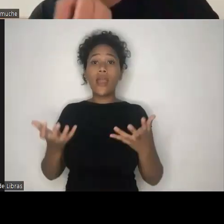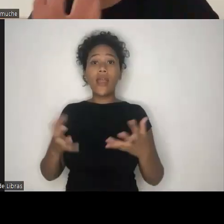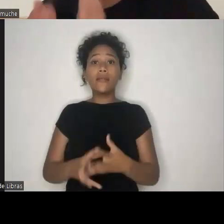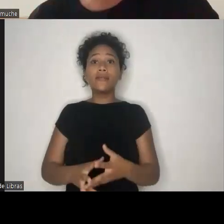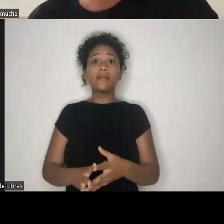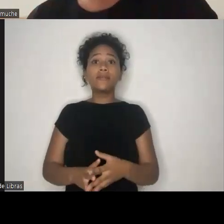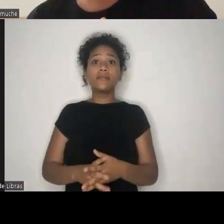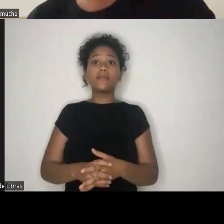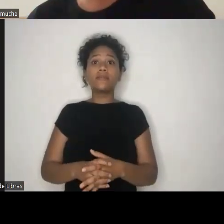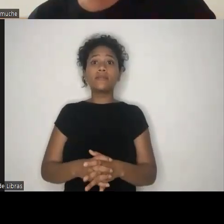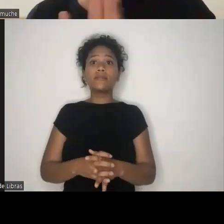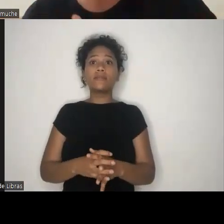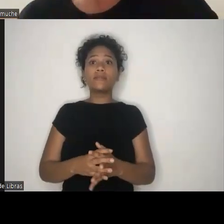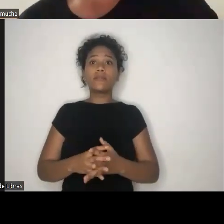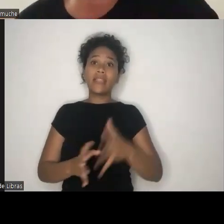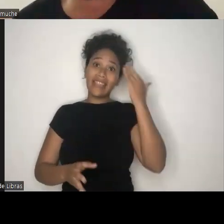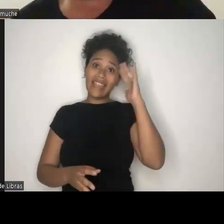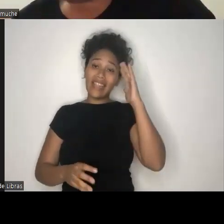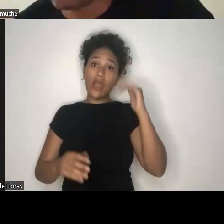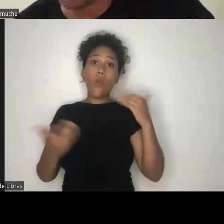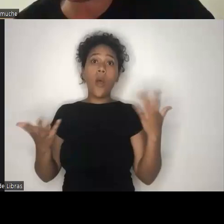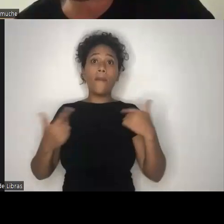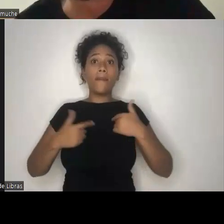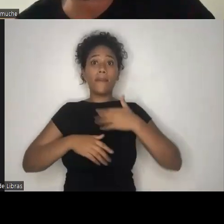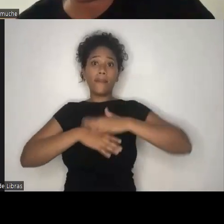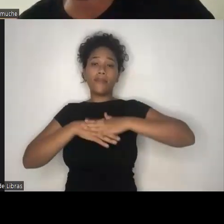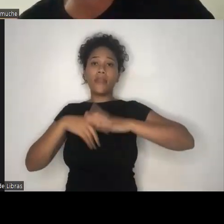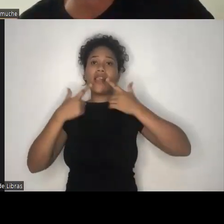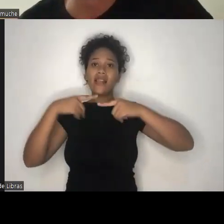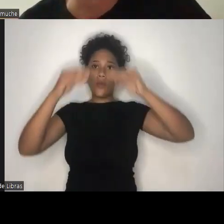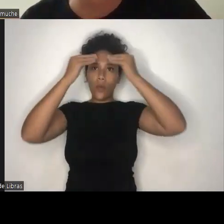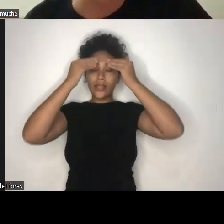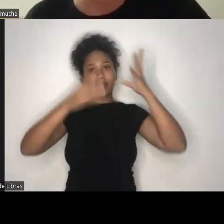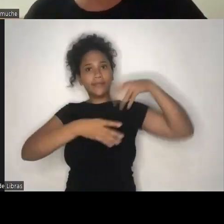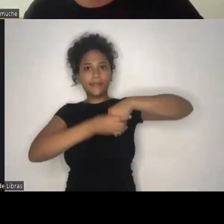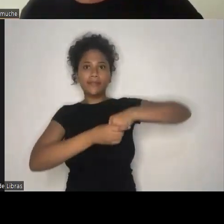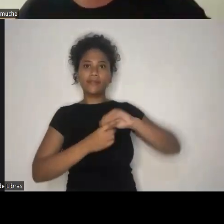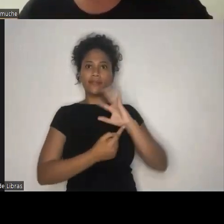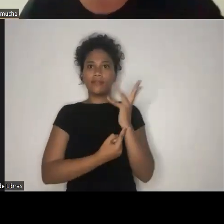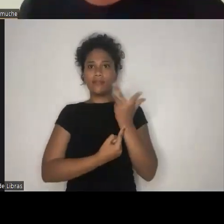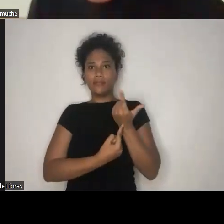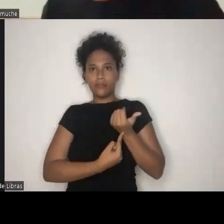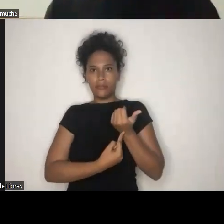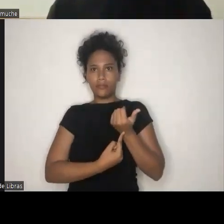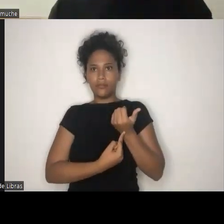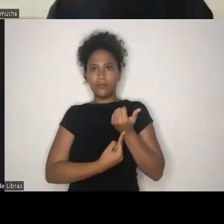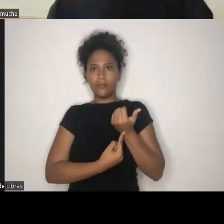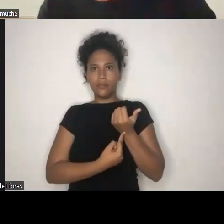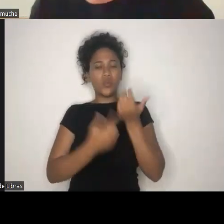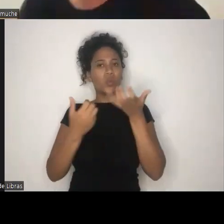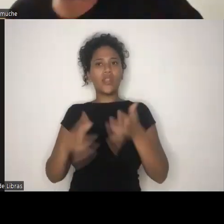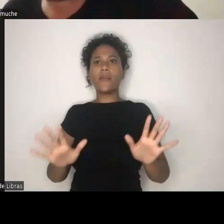entender qual seria a minha própria linguagem dentro da arte eu queria não queria mais pintar a figura